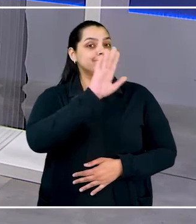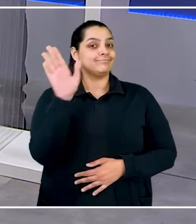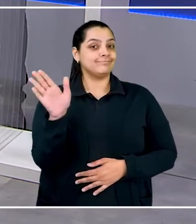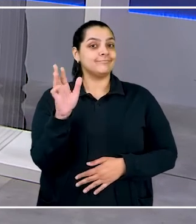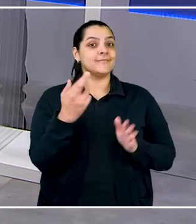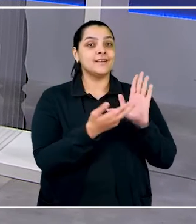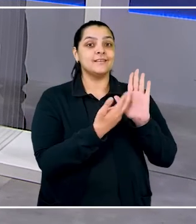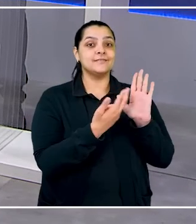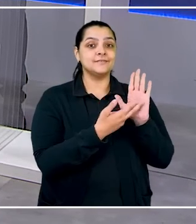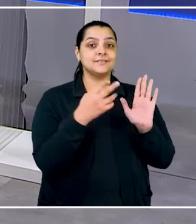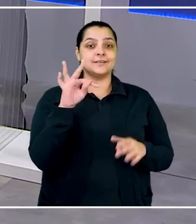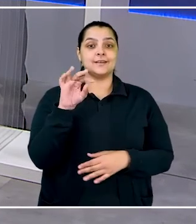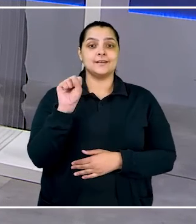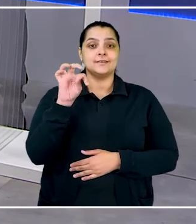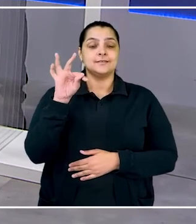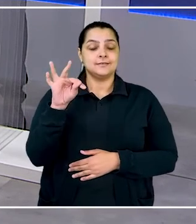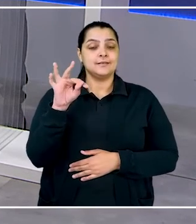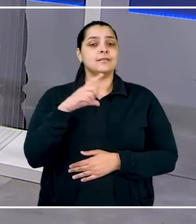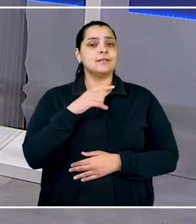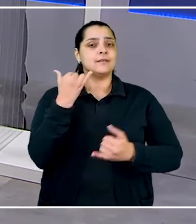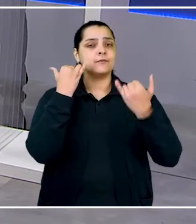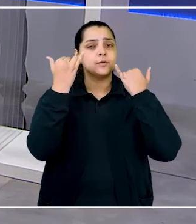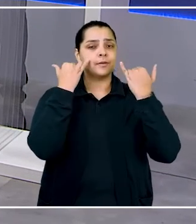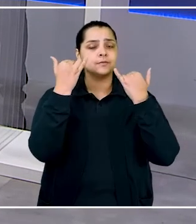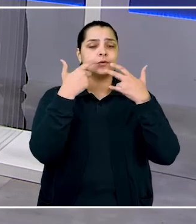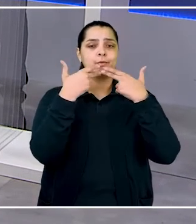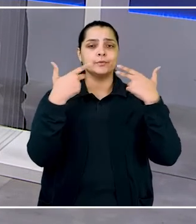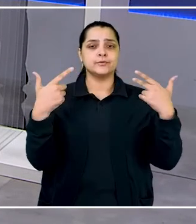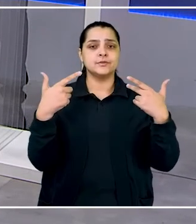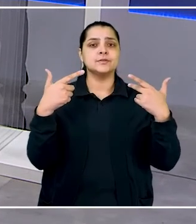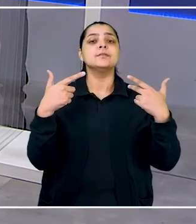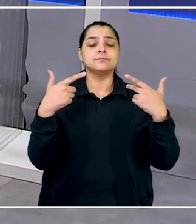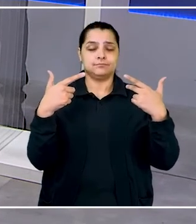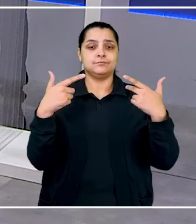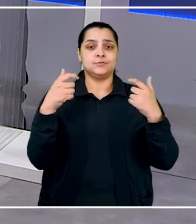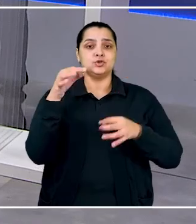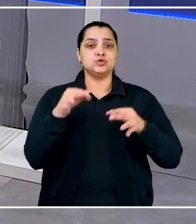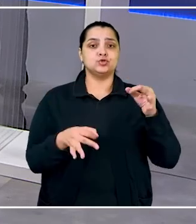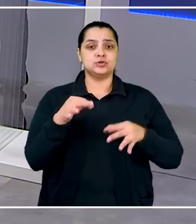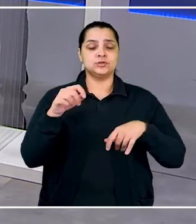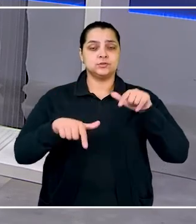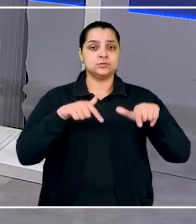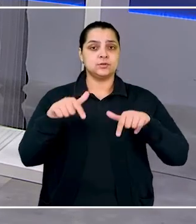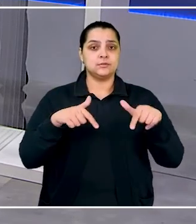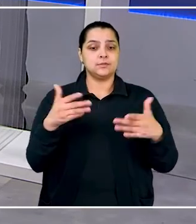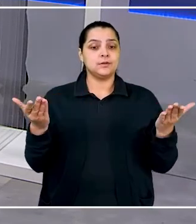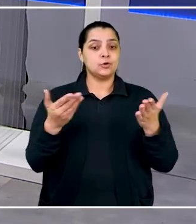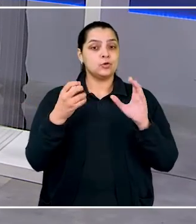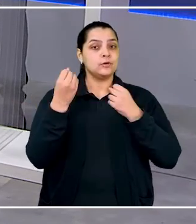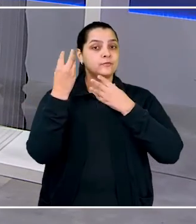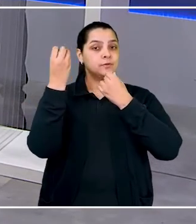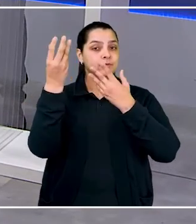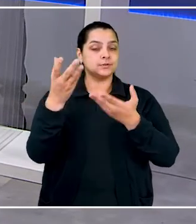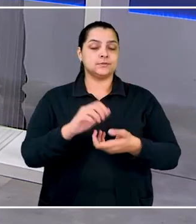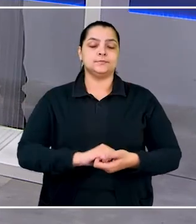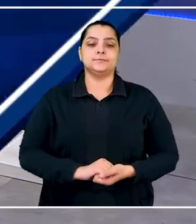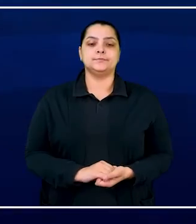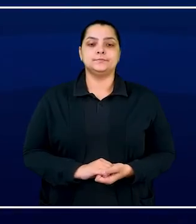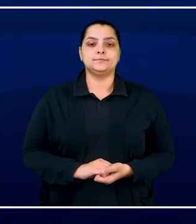Olá, este é o Revista TST, o programa que te deixa por dentro do que é notícia na Justiça do Trabalho. Veja os destaques da edição de hoje.